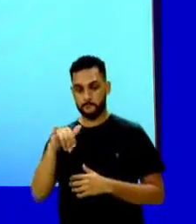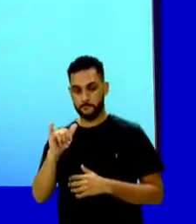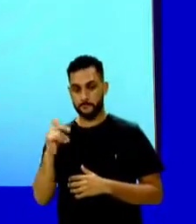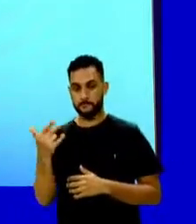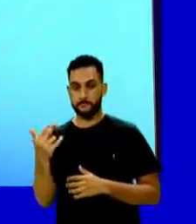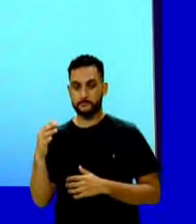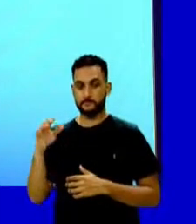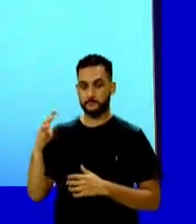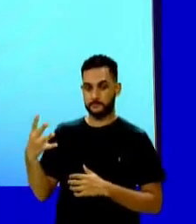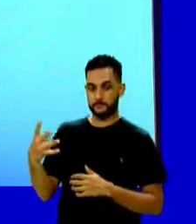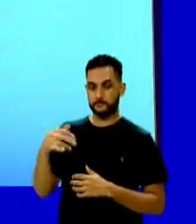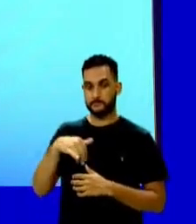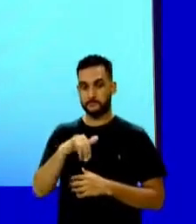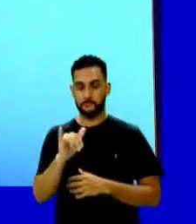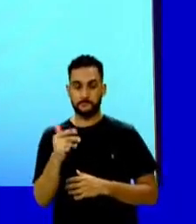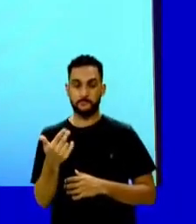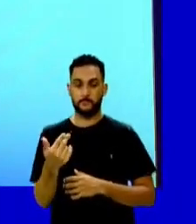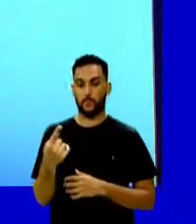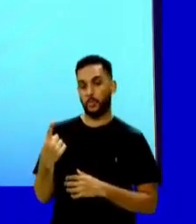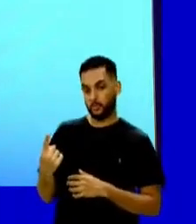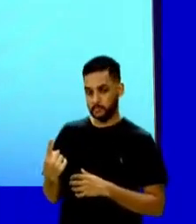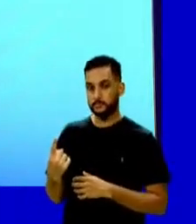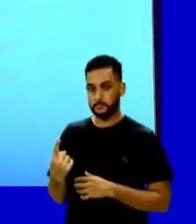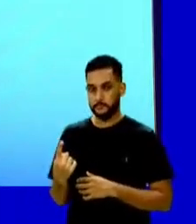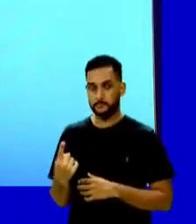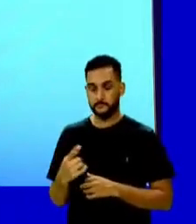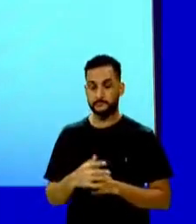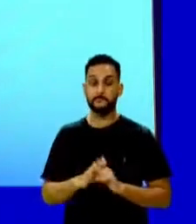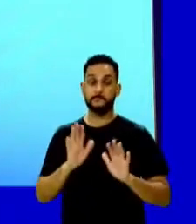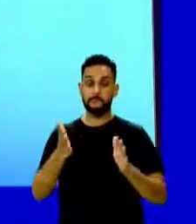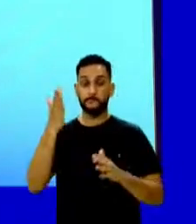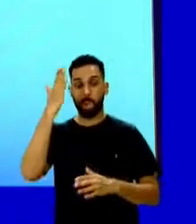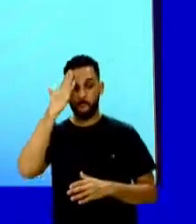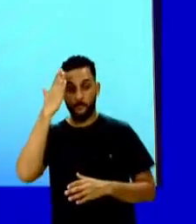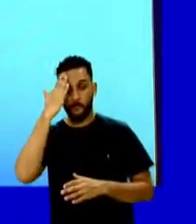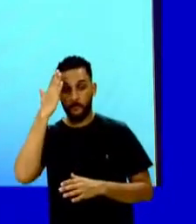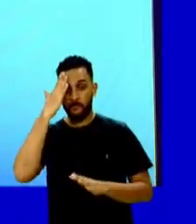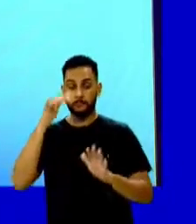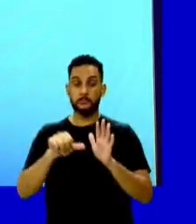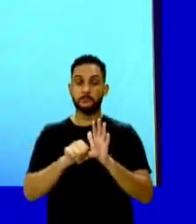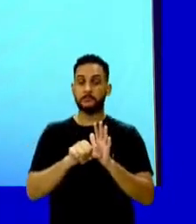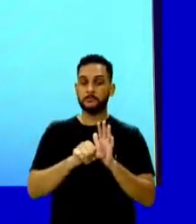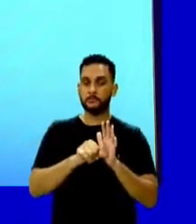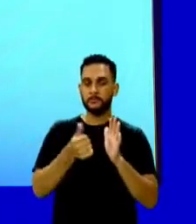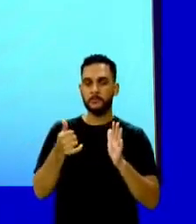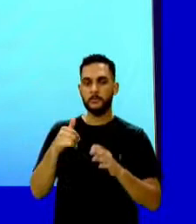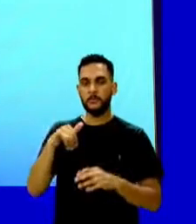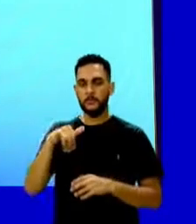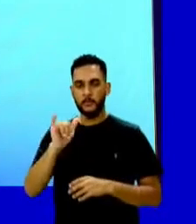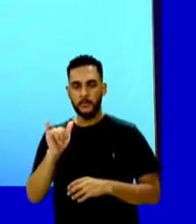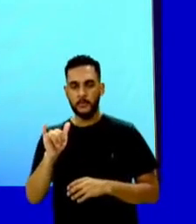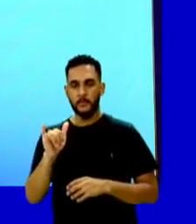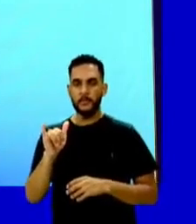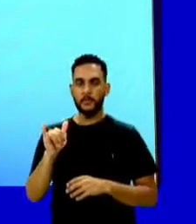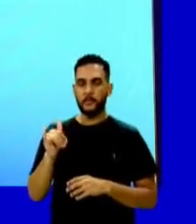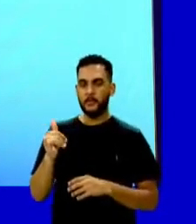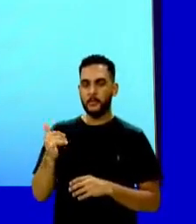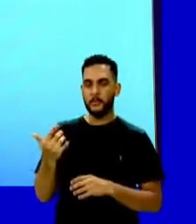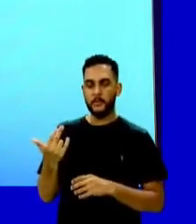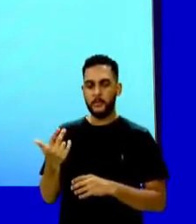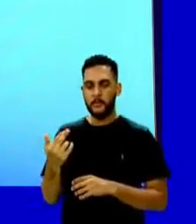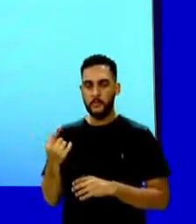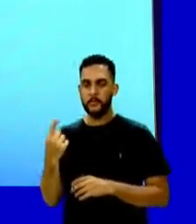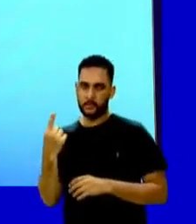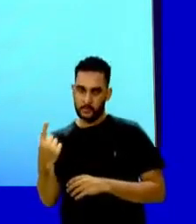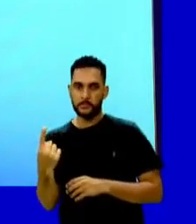= 4y = 1 então eu já sei que a primeira coordenada desse ponto é o Bacuri nada